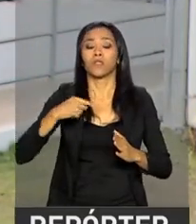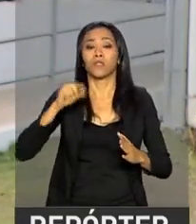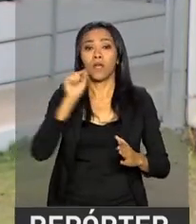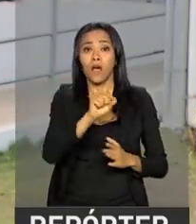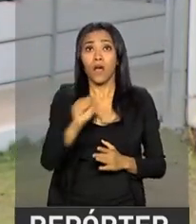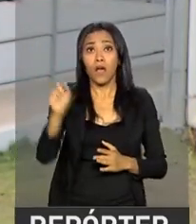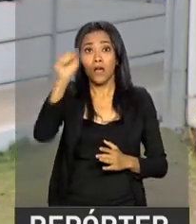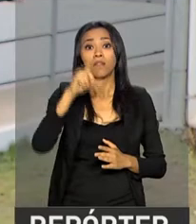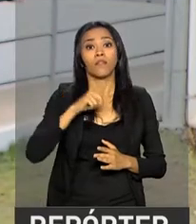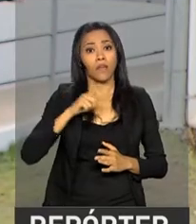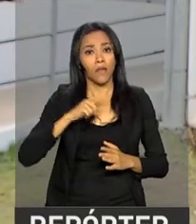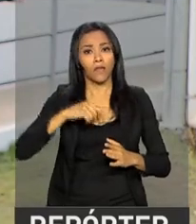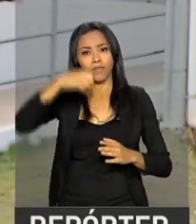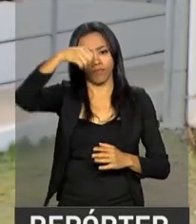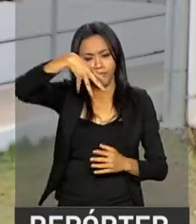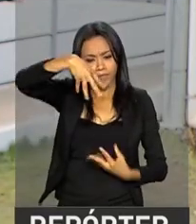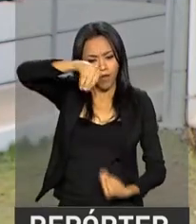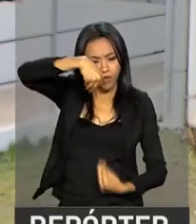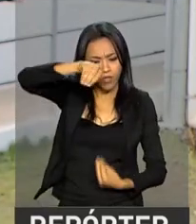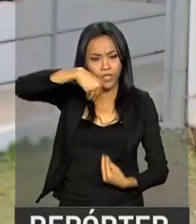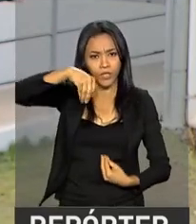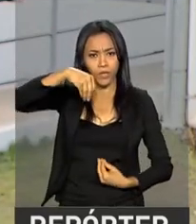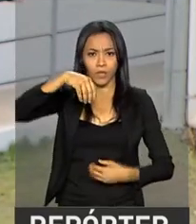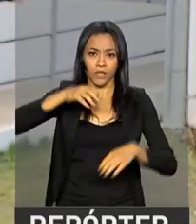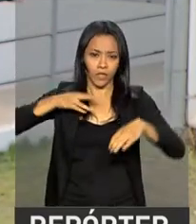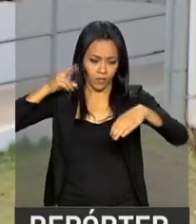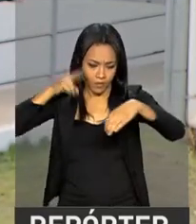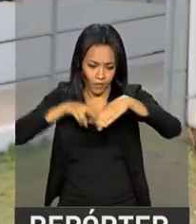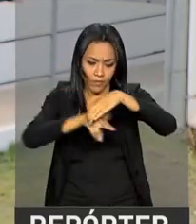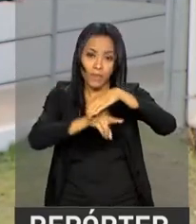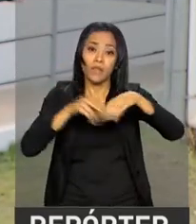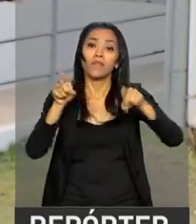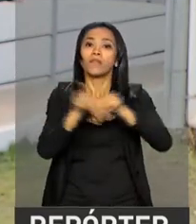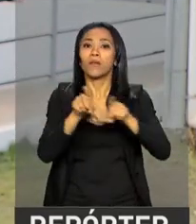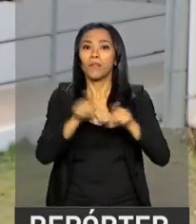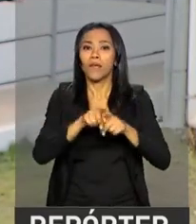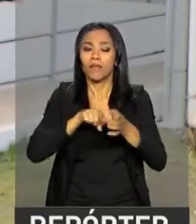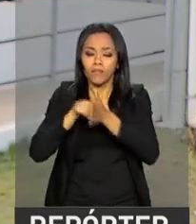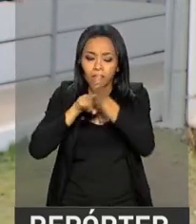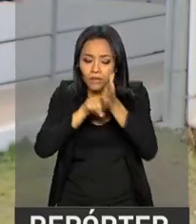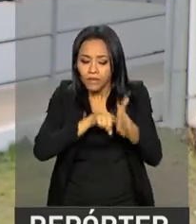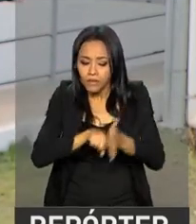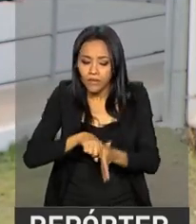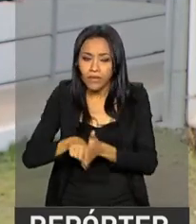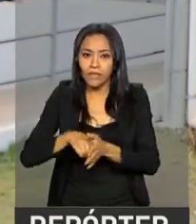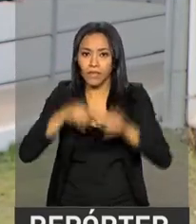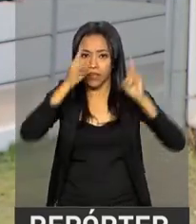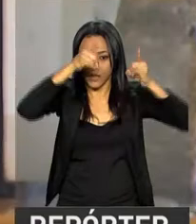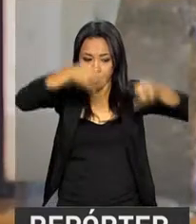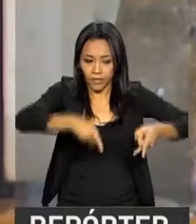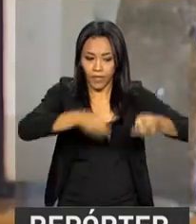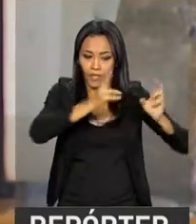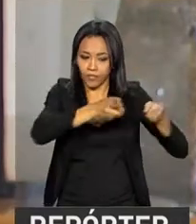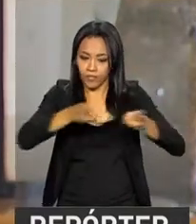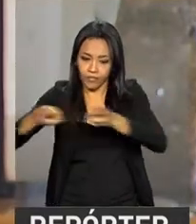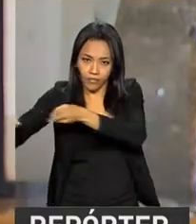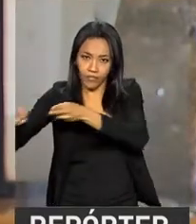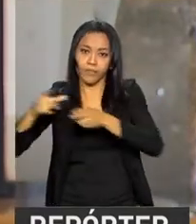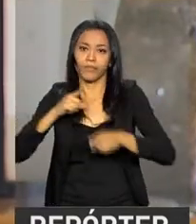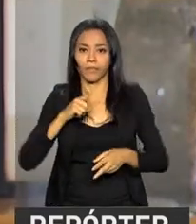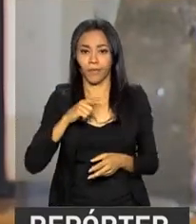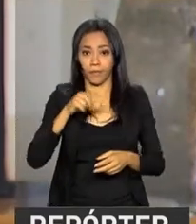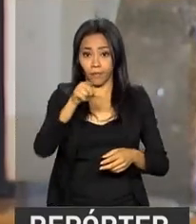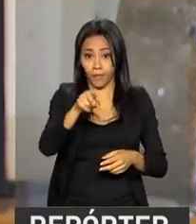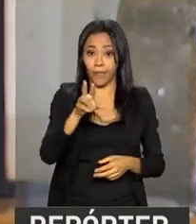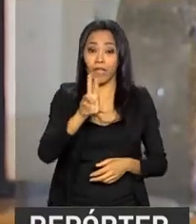unidades possuem raio x eletrocardiografia laboratórios para exames e leitos de observação a uva fica